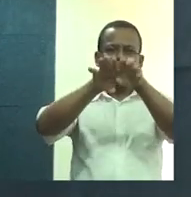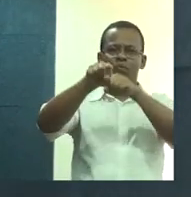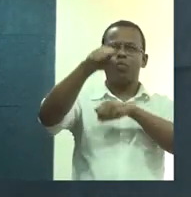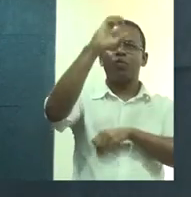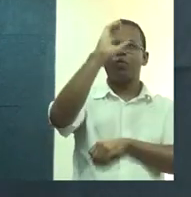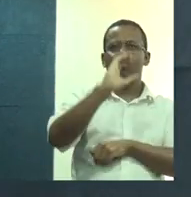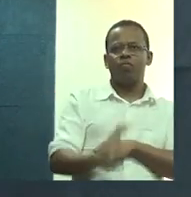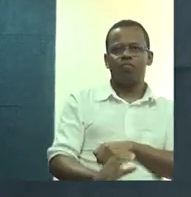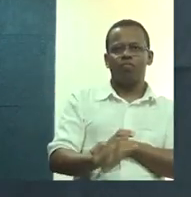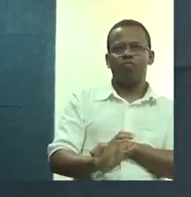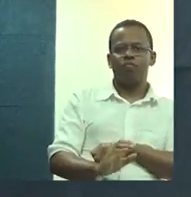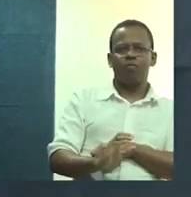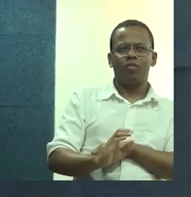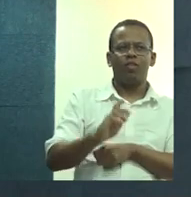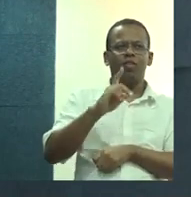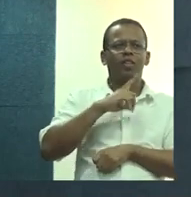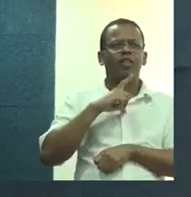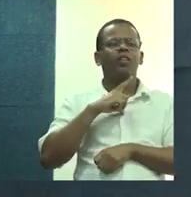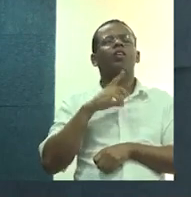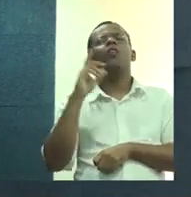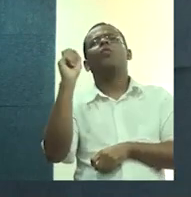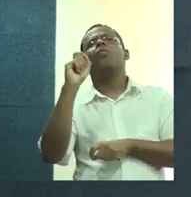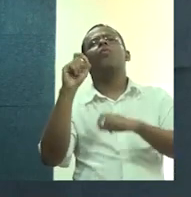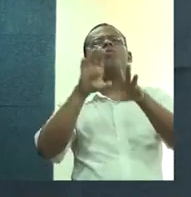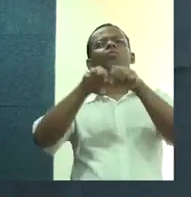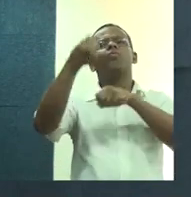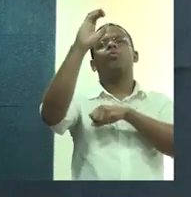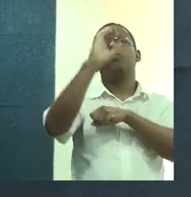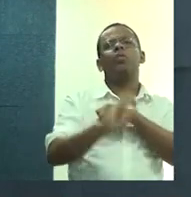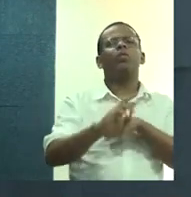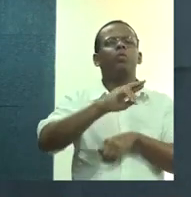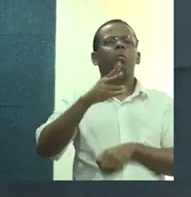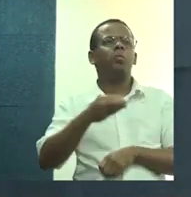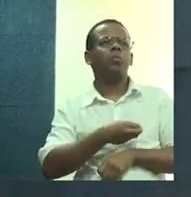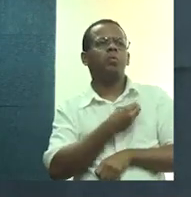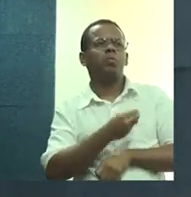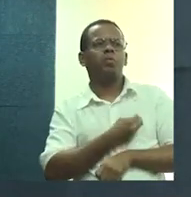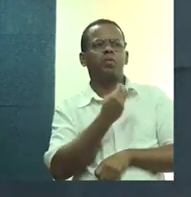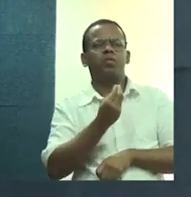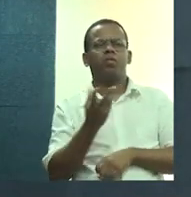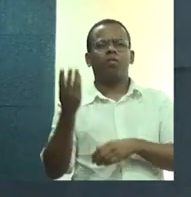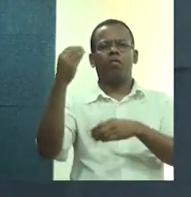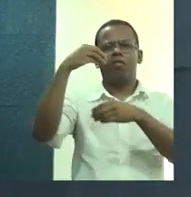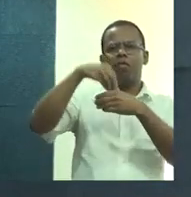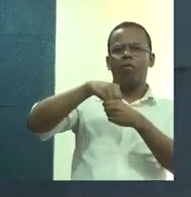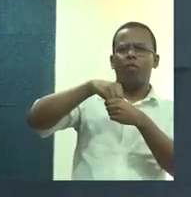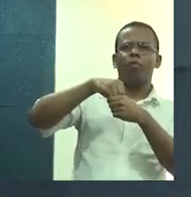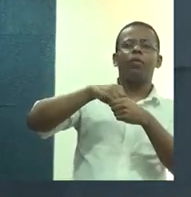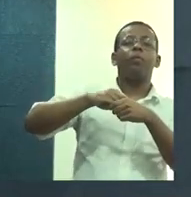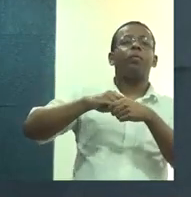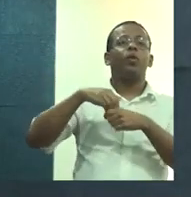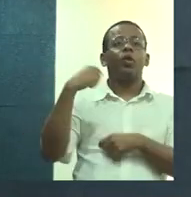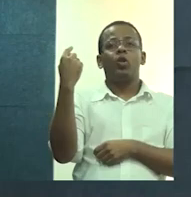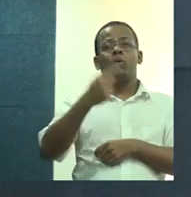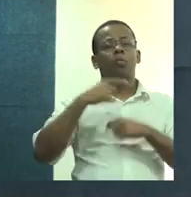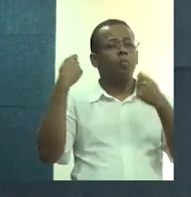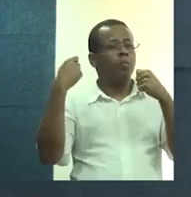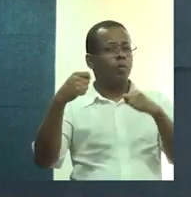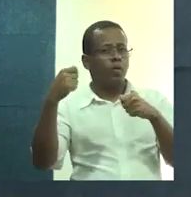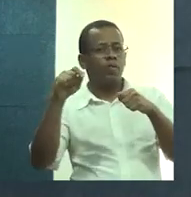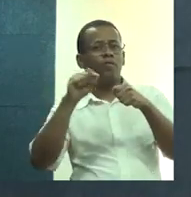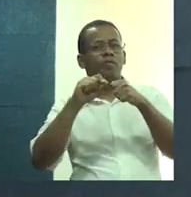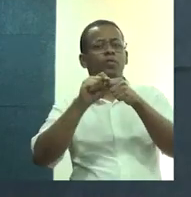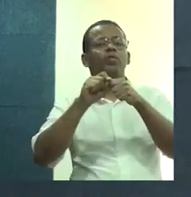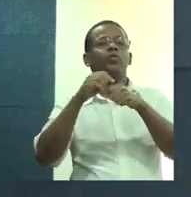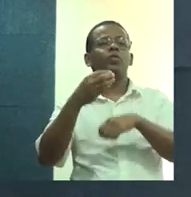e a gente acrescenta essa questão da formação cidadã porque não é a participação social com esse participativismo né a gente fazer